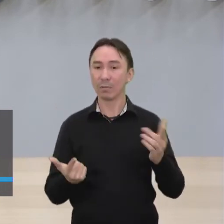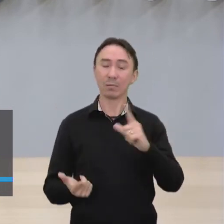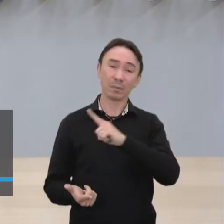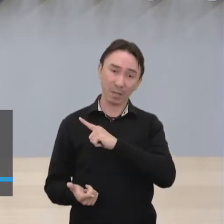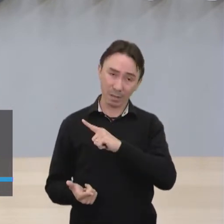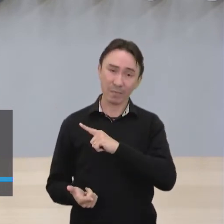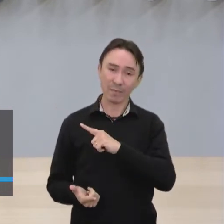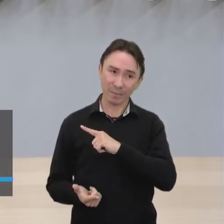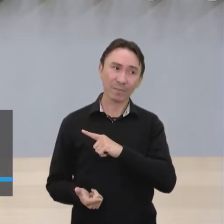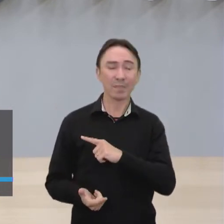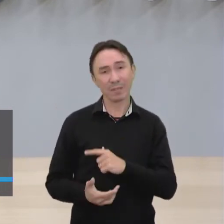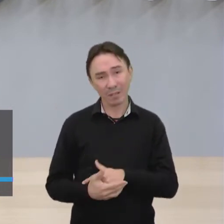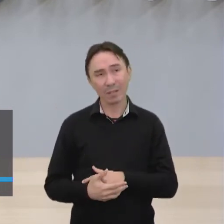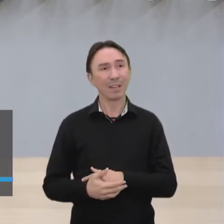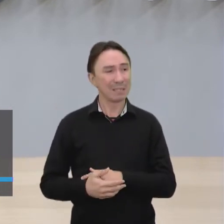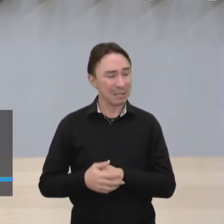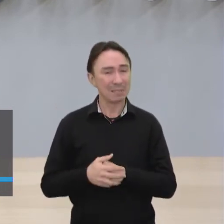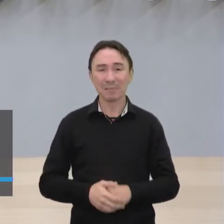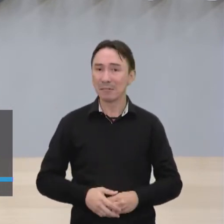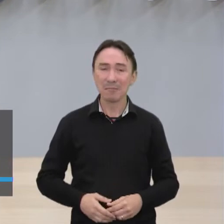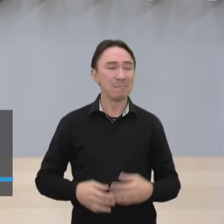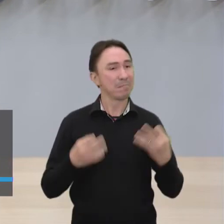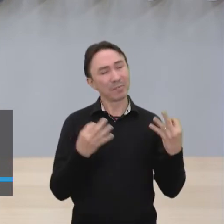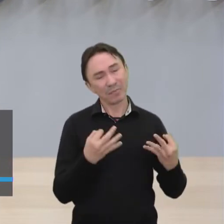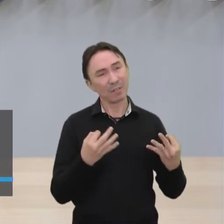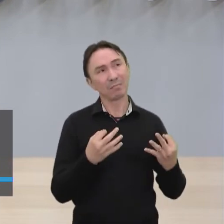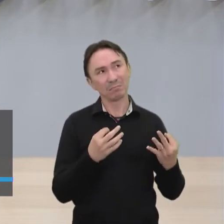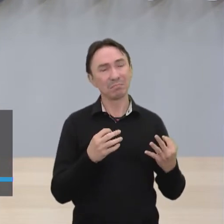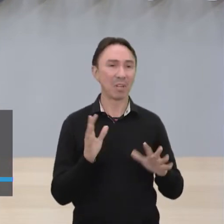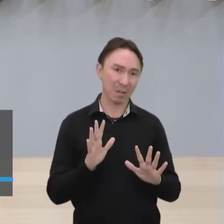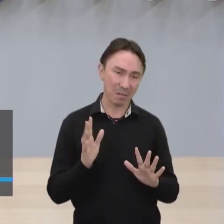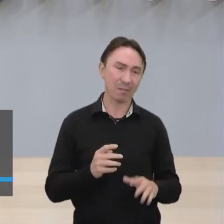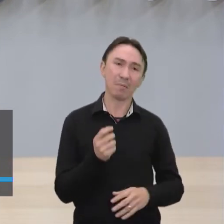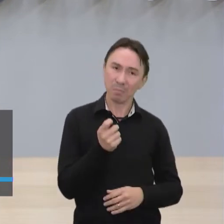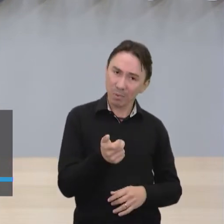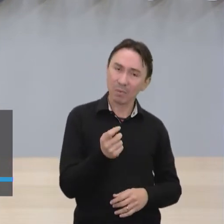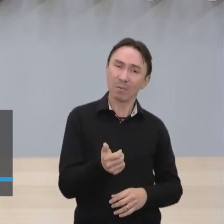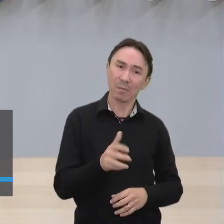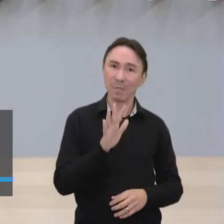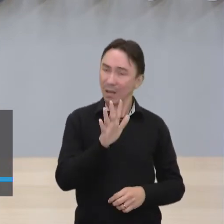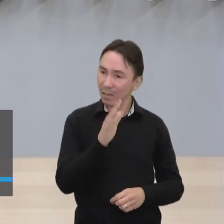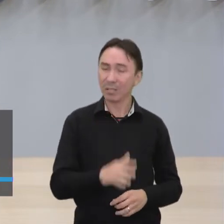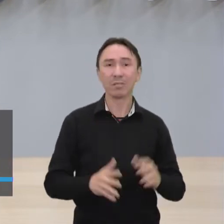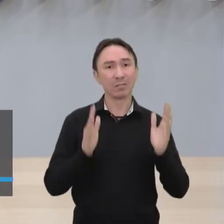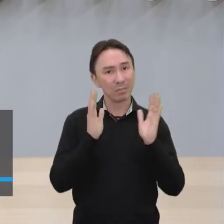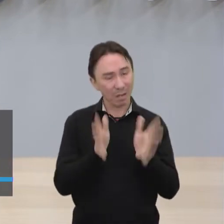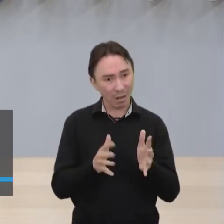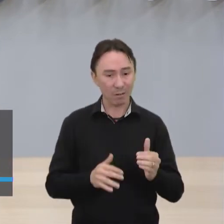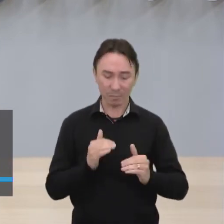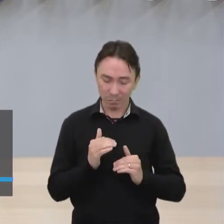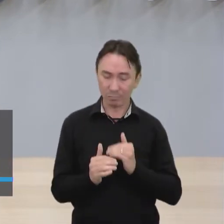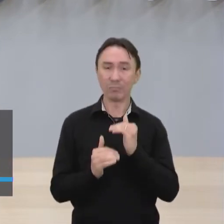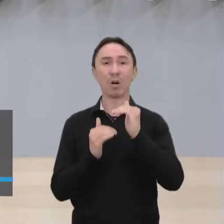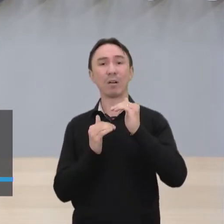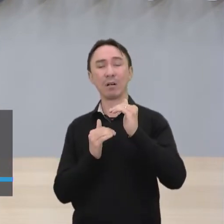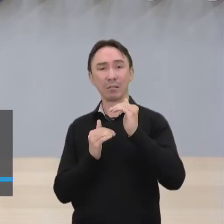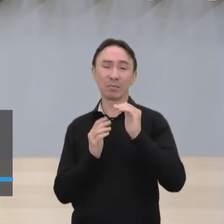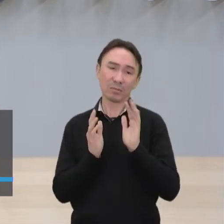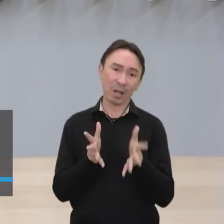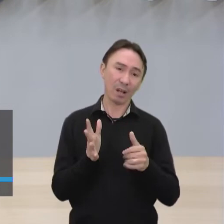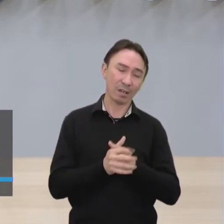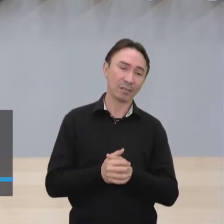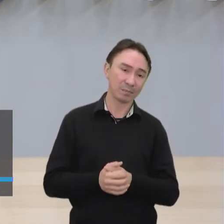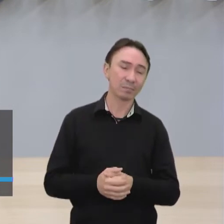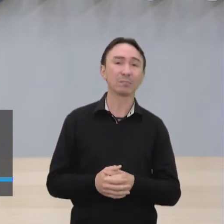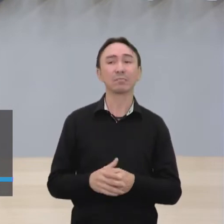ainda pelo que precisamos, mas realmente é um passo bem legal dado. E aí acaba que traz luz para as